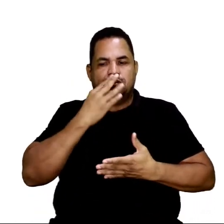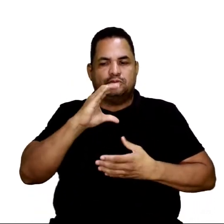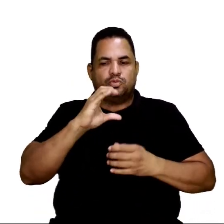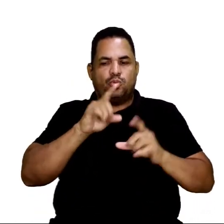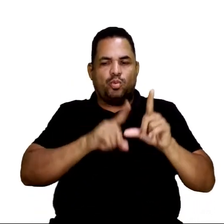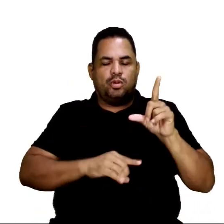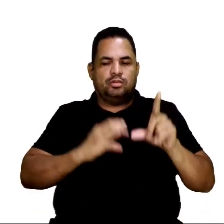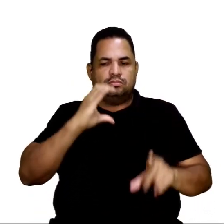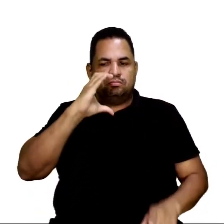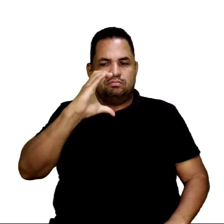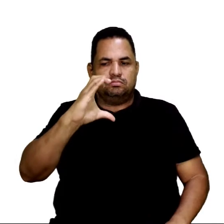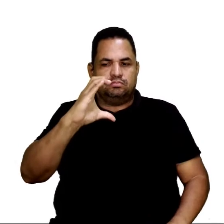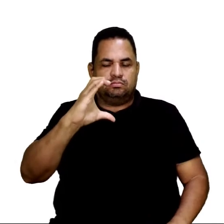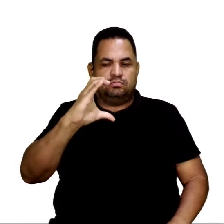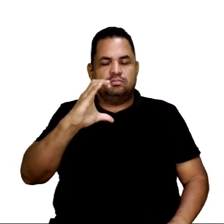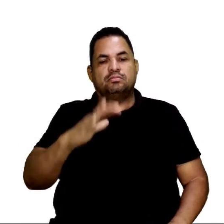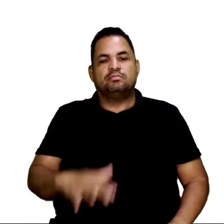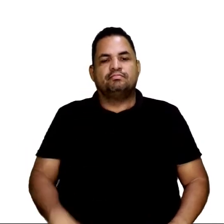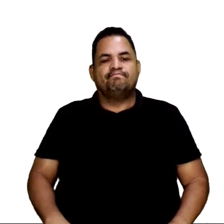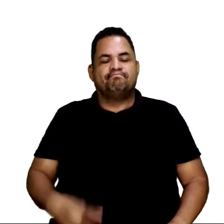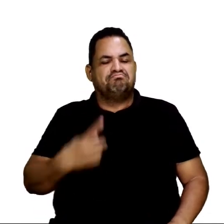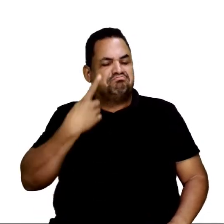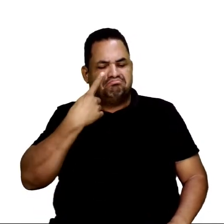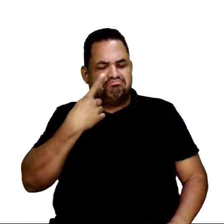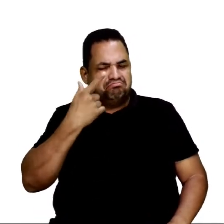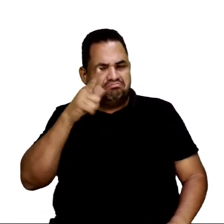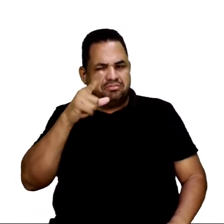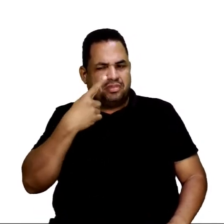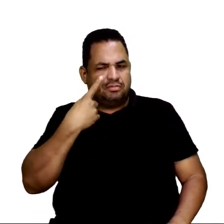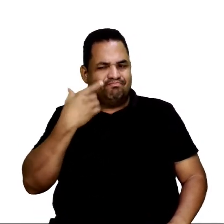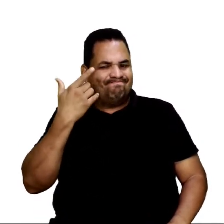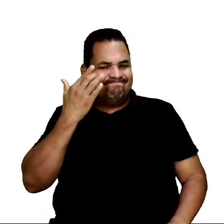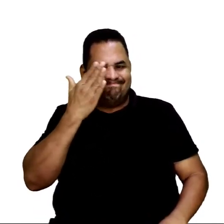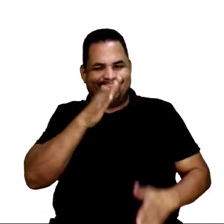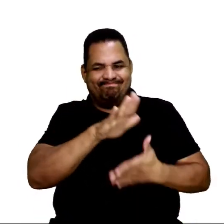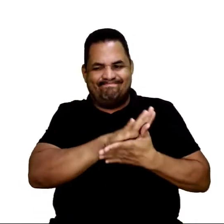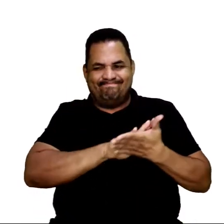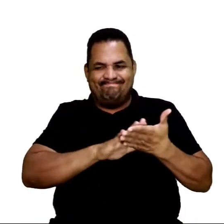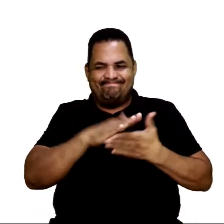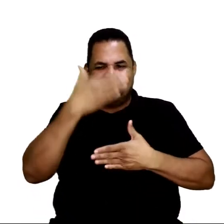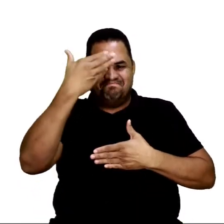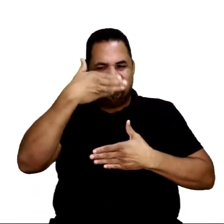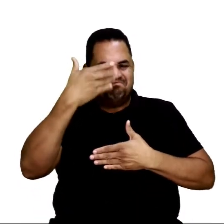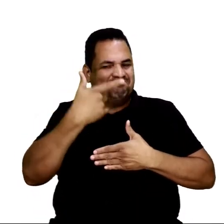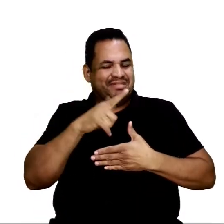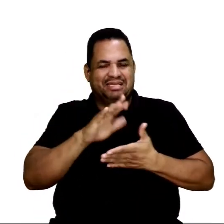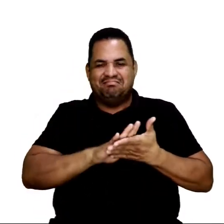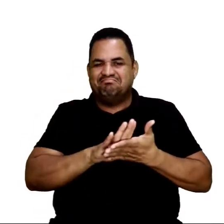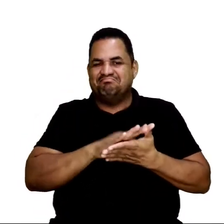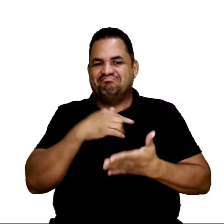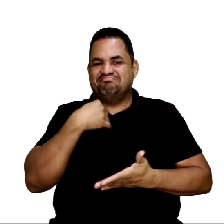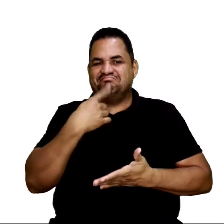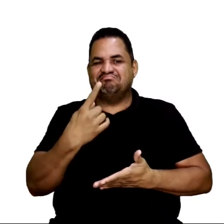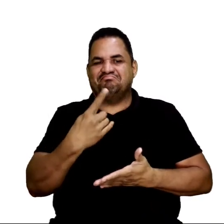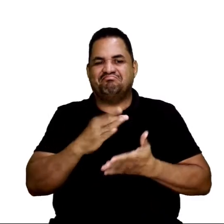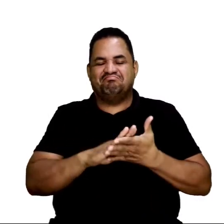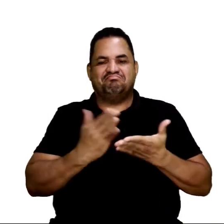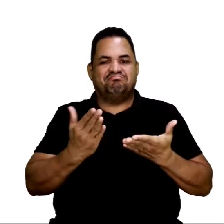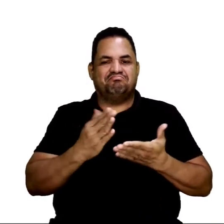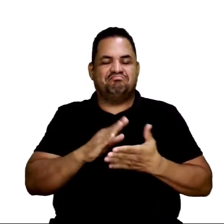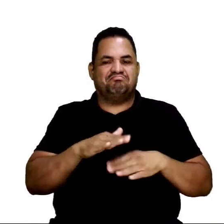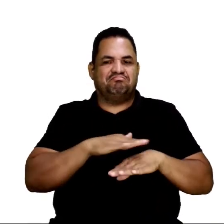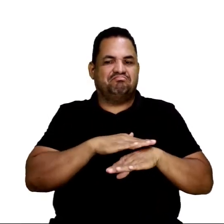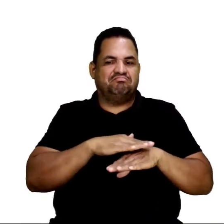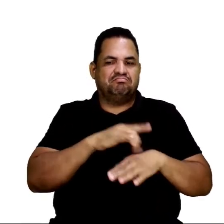Não dá para ver nada ainda, gente, tá? Não dá para ver nada. Os tecidos já estão ali, cada um originando, né,